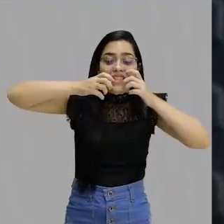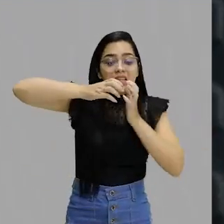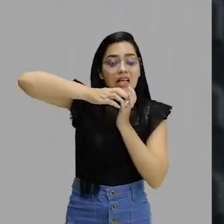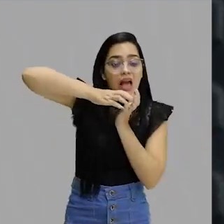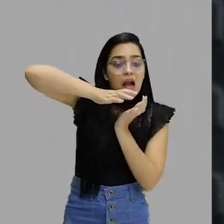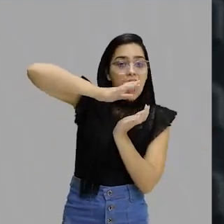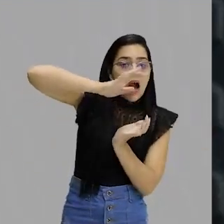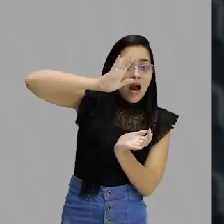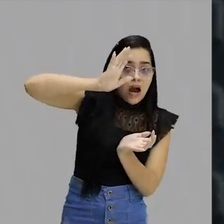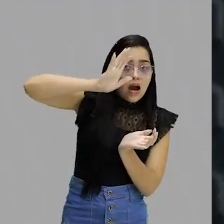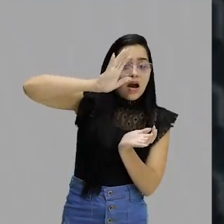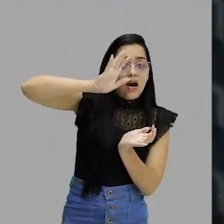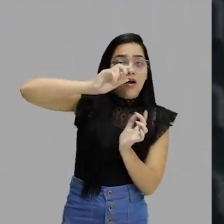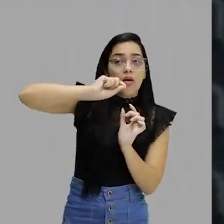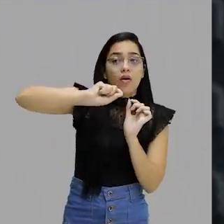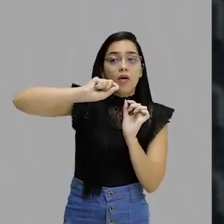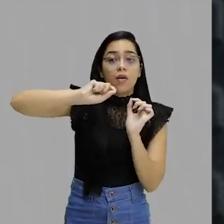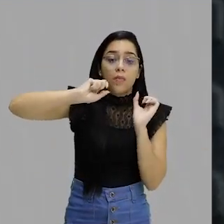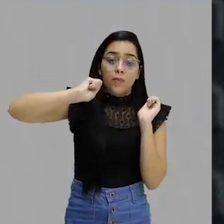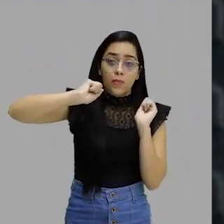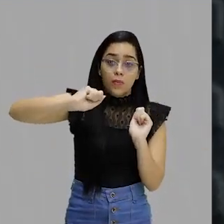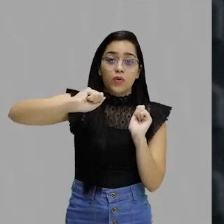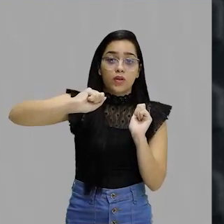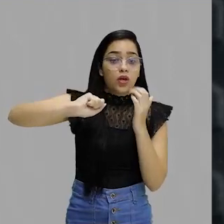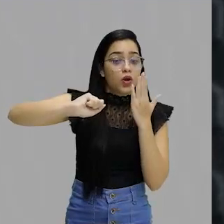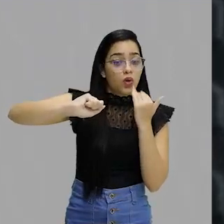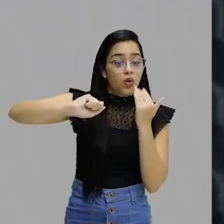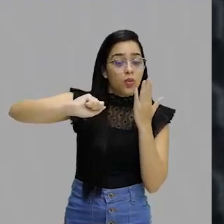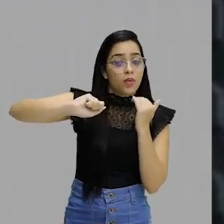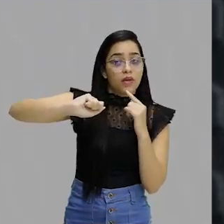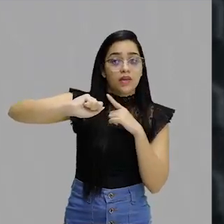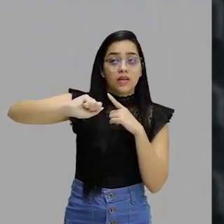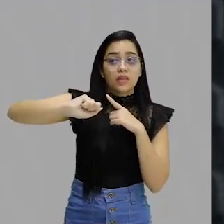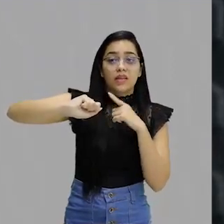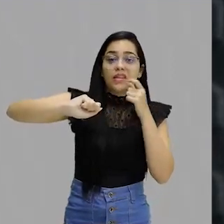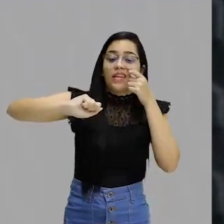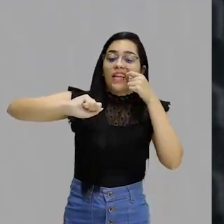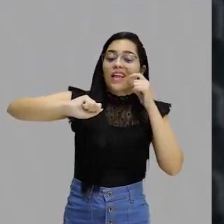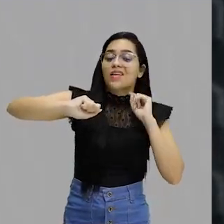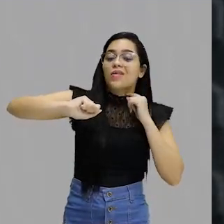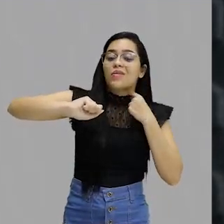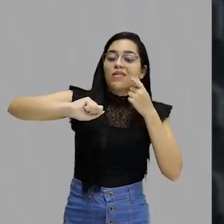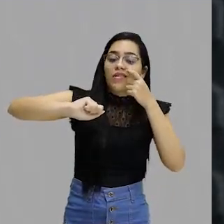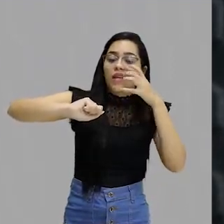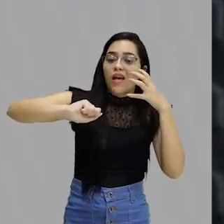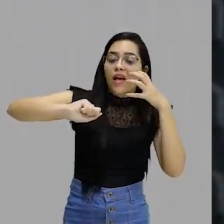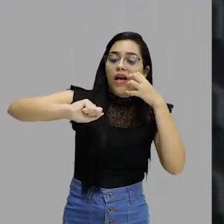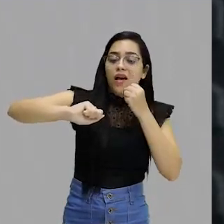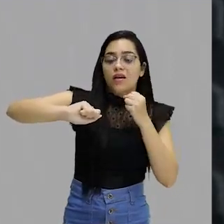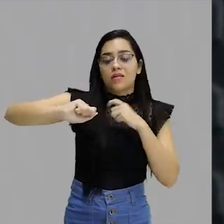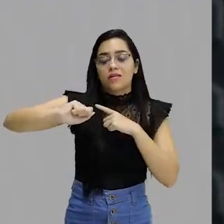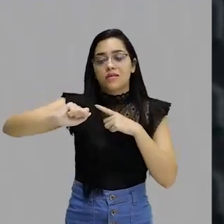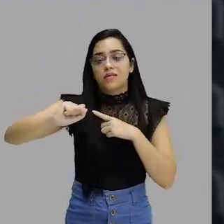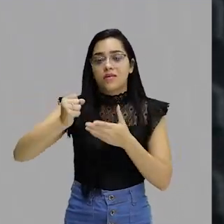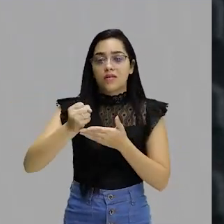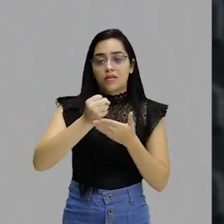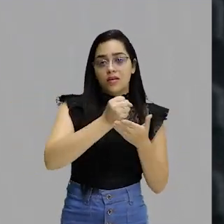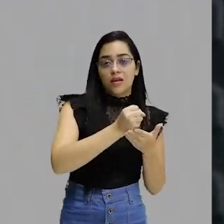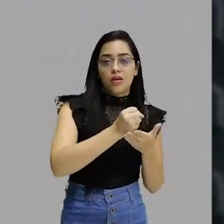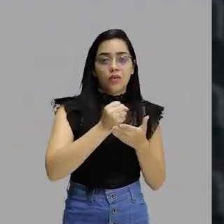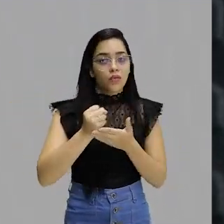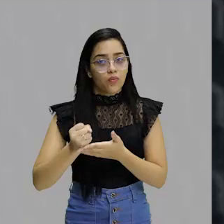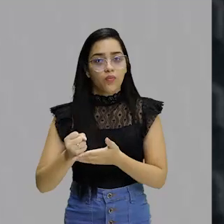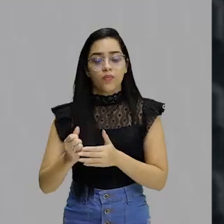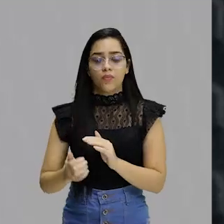boca, normalmente, para ela se alimentar da sujeira da boca dele. Então, ali, um termina ajudando